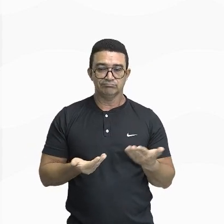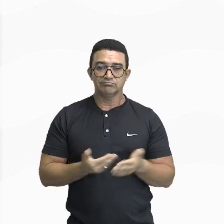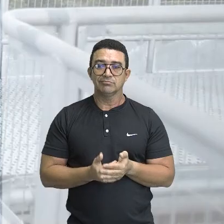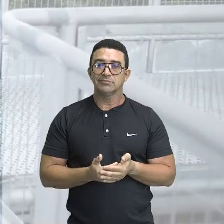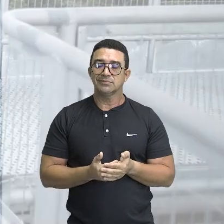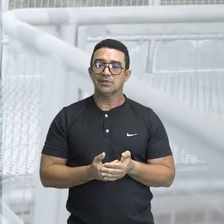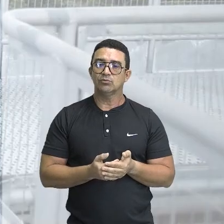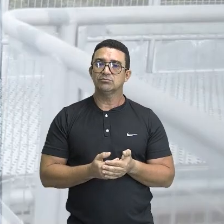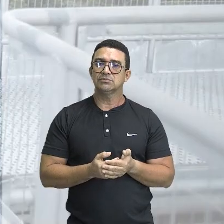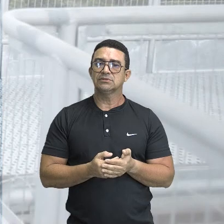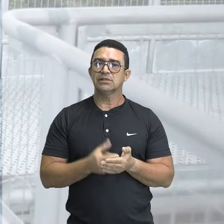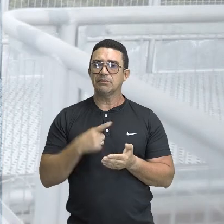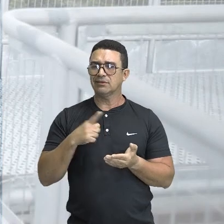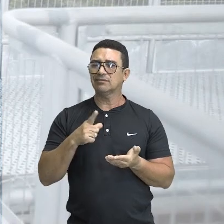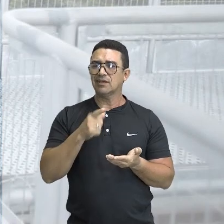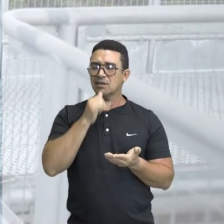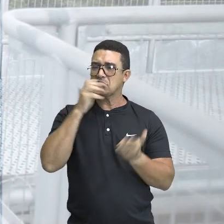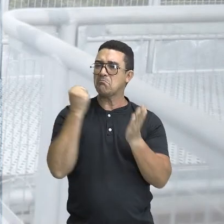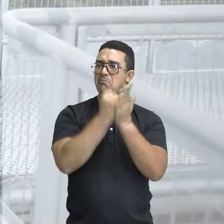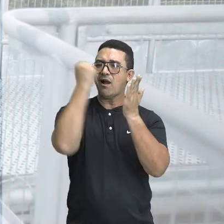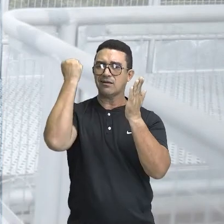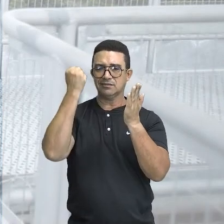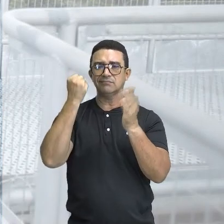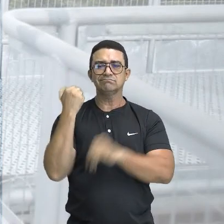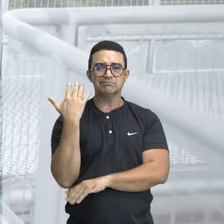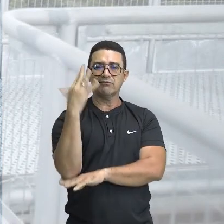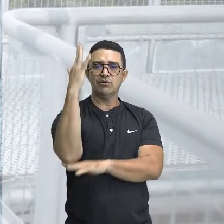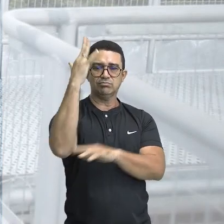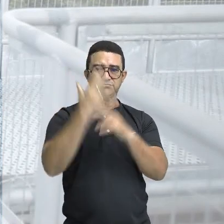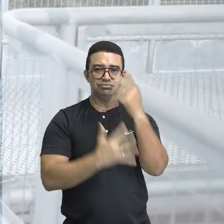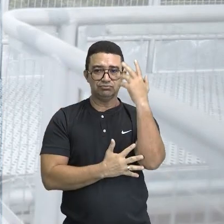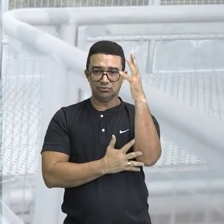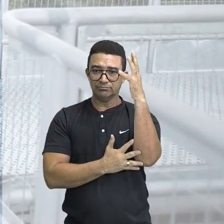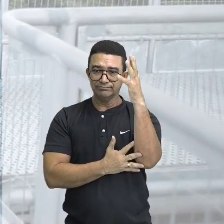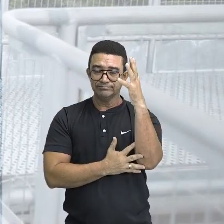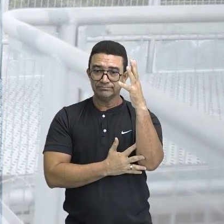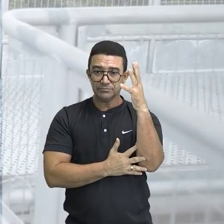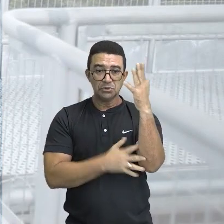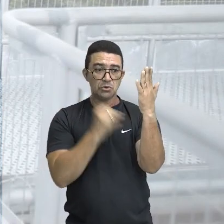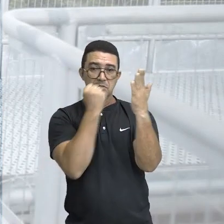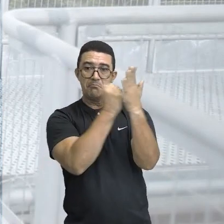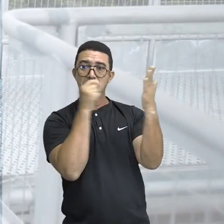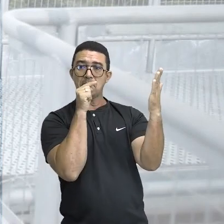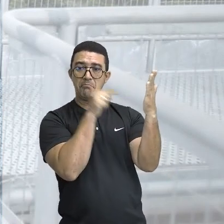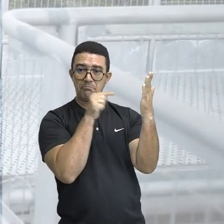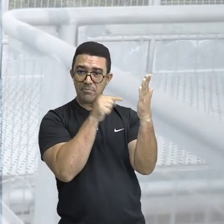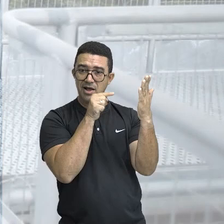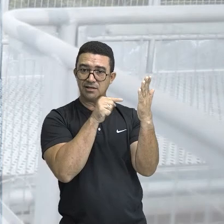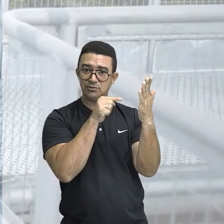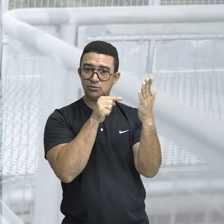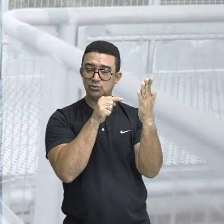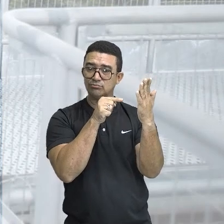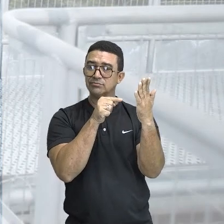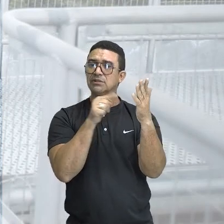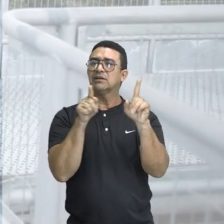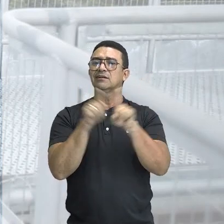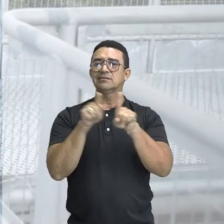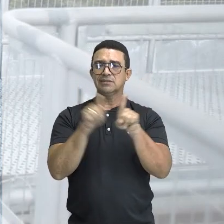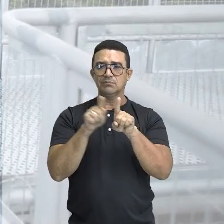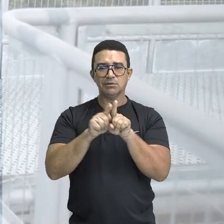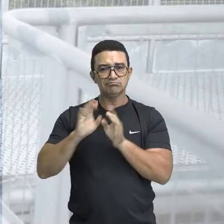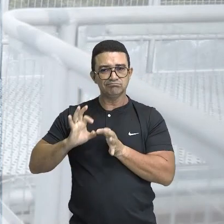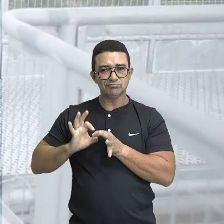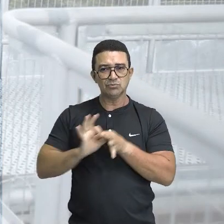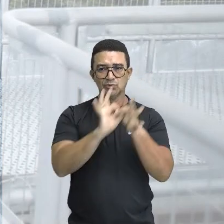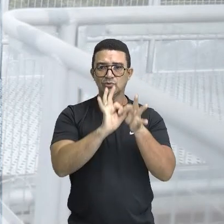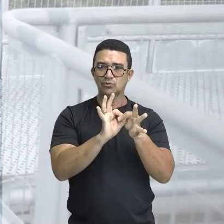acaba envolvendo impactos ambientais, né? E esses impactos ambientais, eles também vão estar